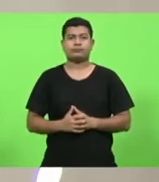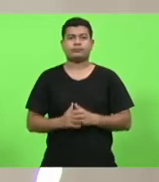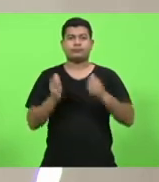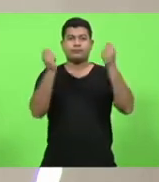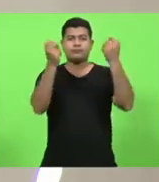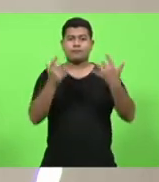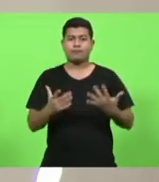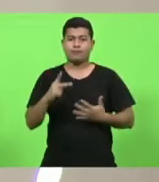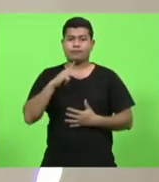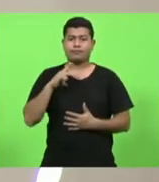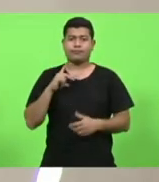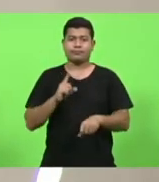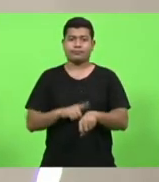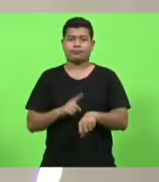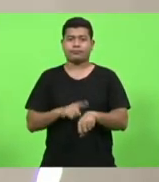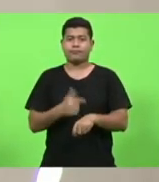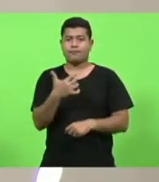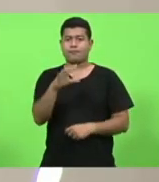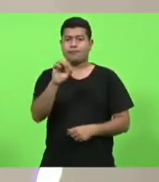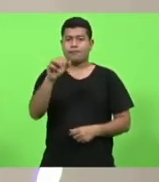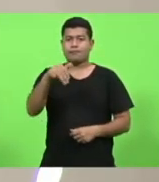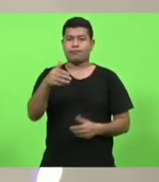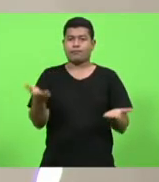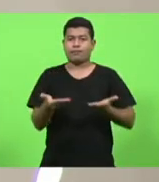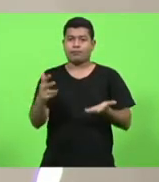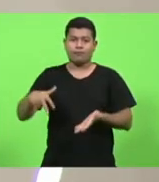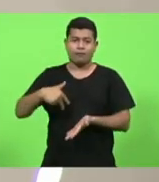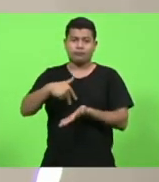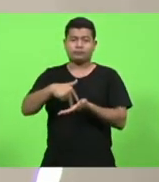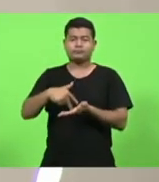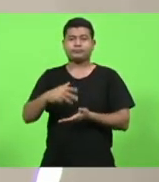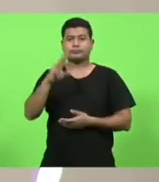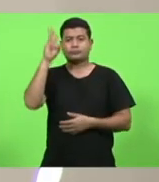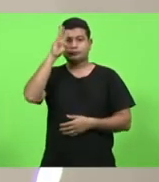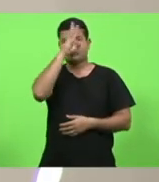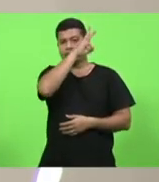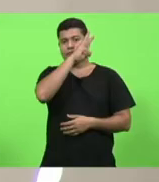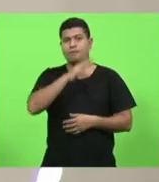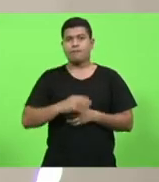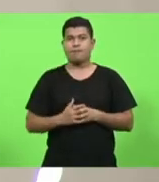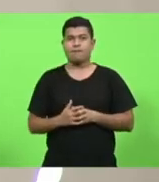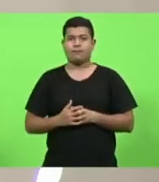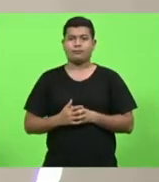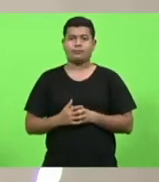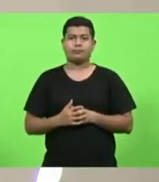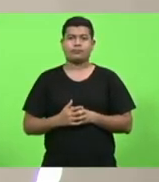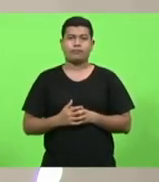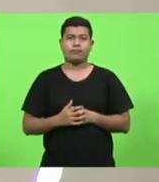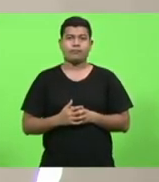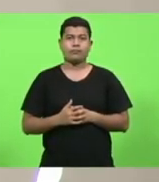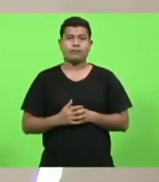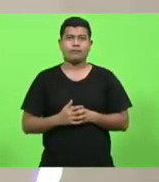Explicações pessoais pelo tempo de até 10 minutos. Fará uso da palavra o deputado Volney Weber. De novo.